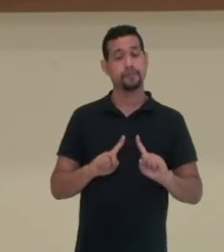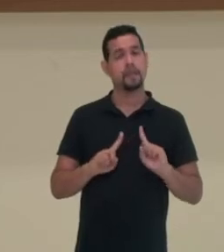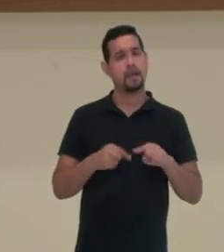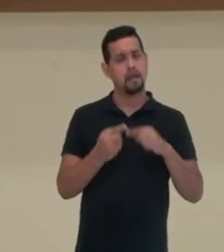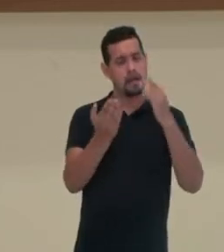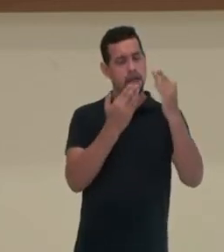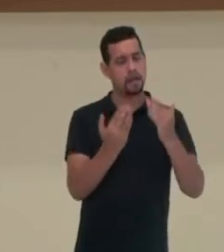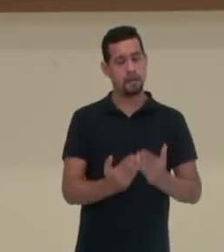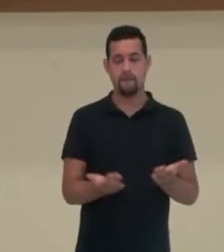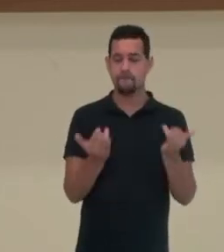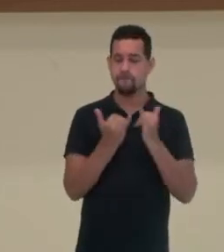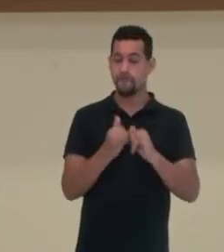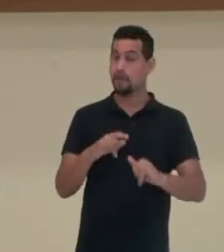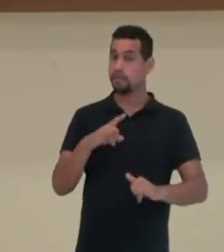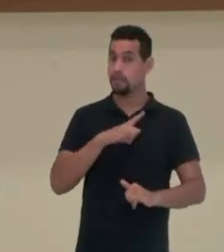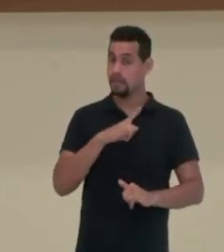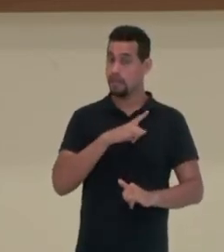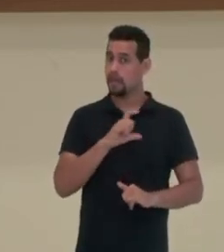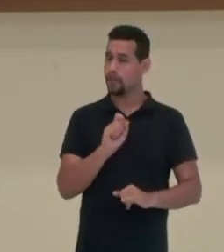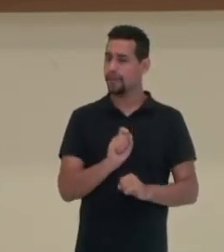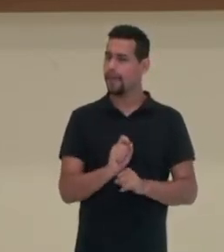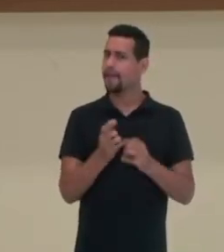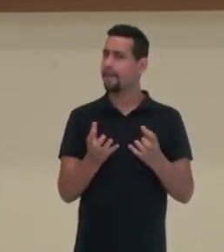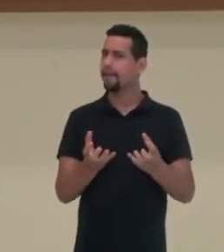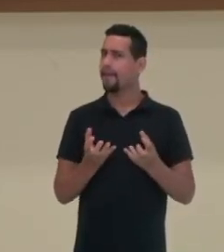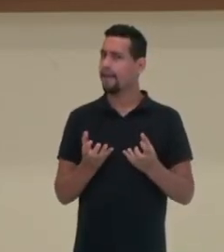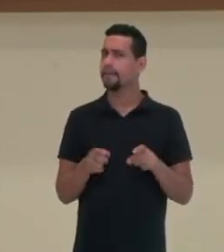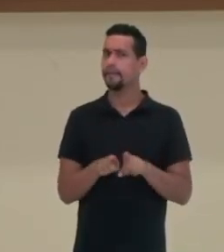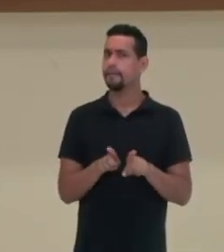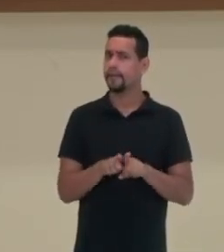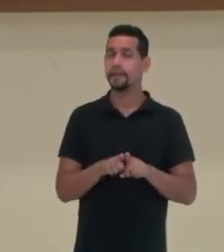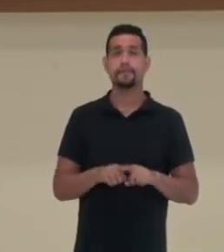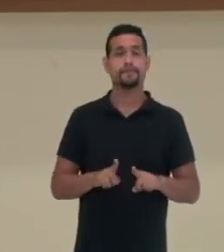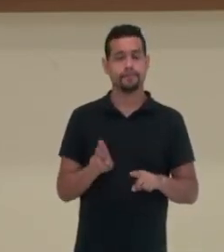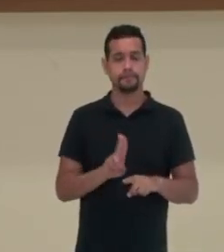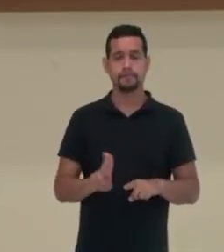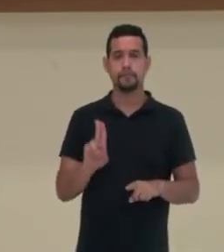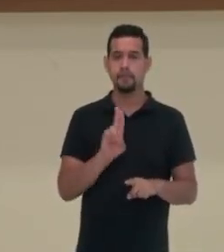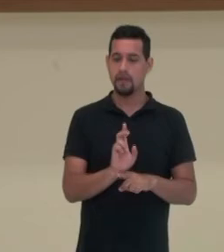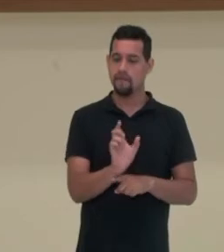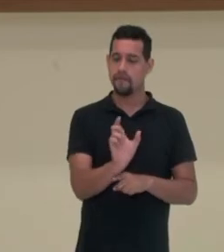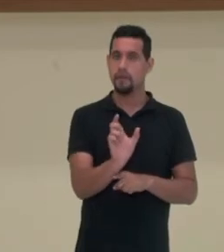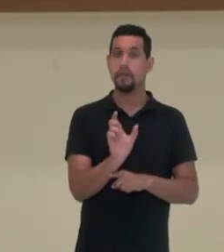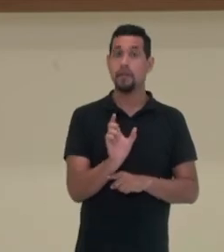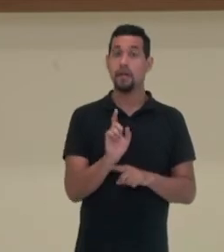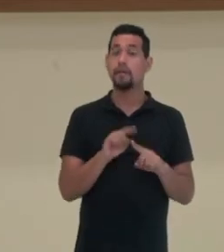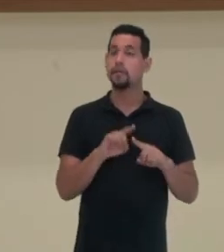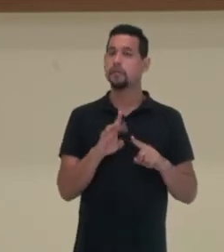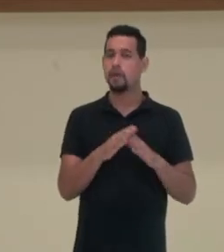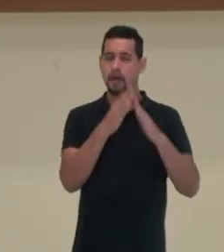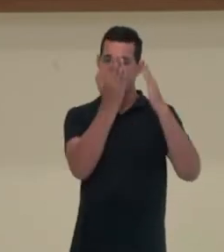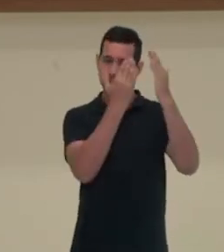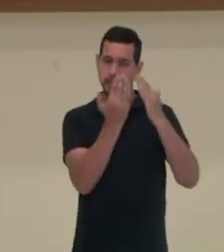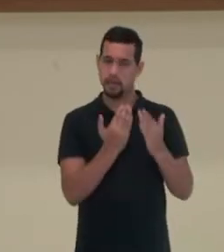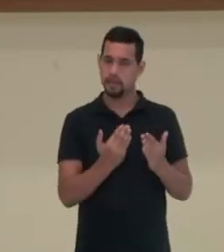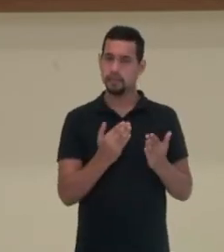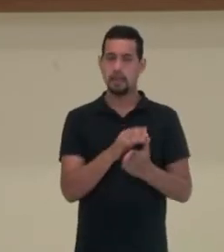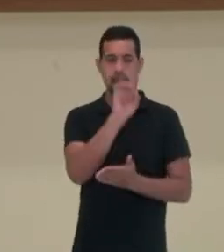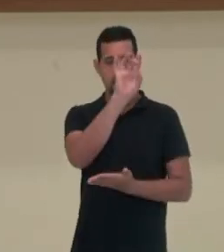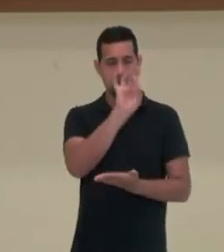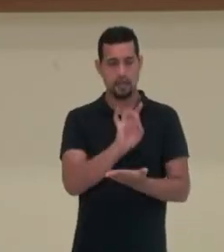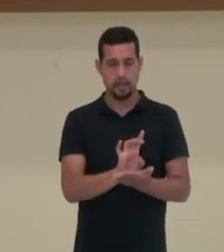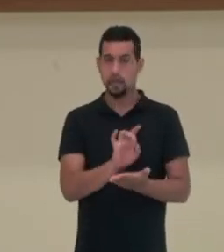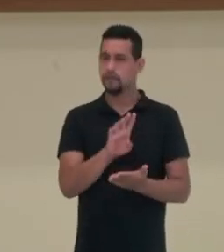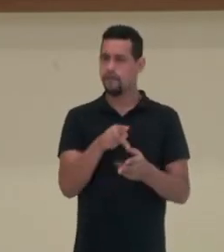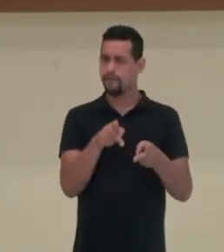vê os dados que você tem, o que você tem, o que você quer, aplica na fórmula e só dá uma olhada nas unidades, tá